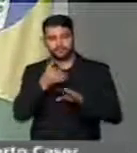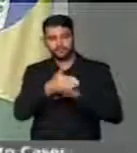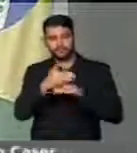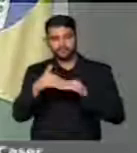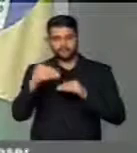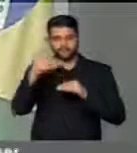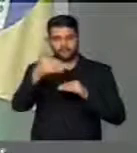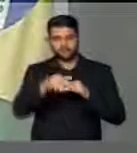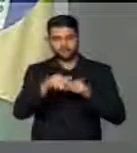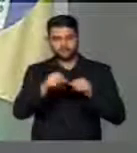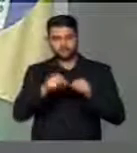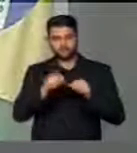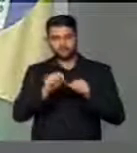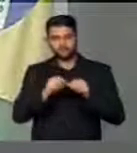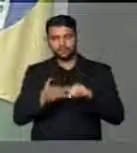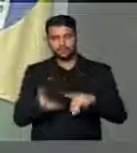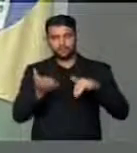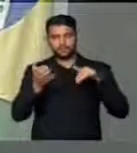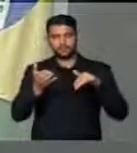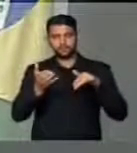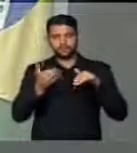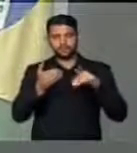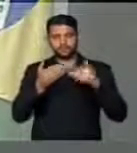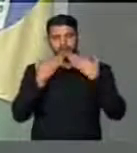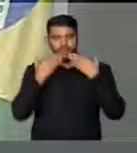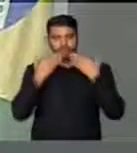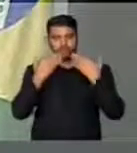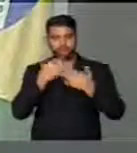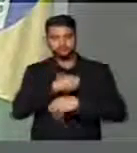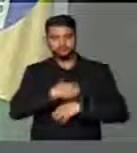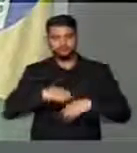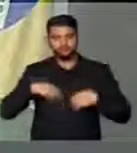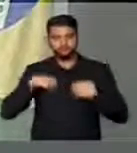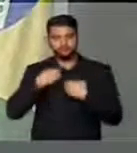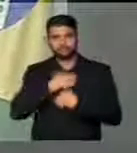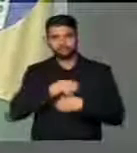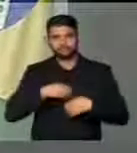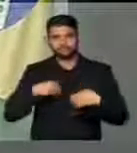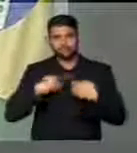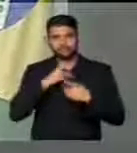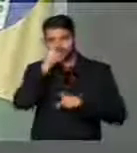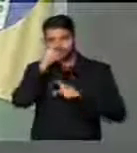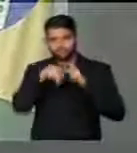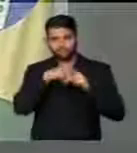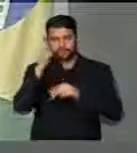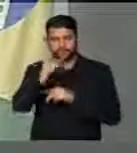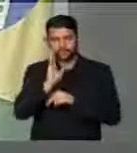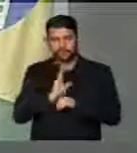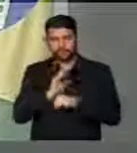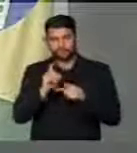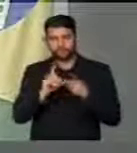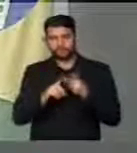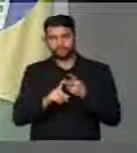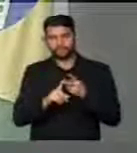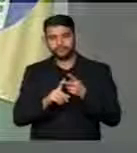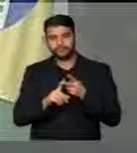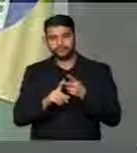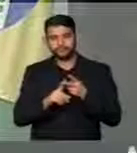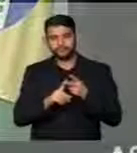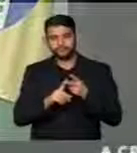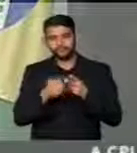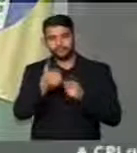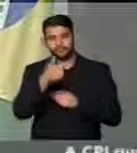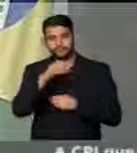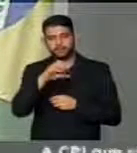frente do Palácio para demonstrar toda a indignação do povo brasileiro. Em